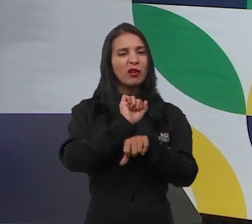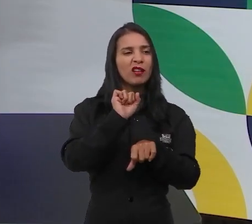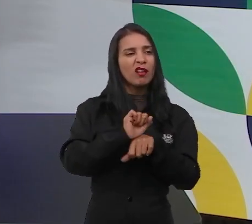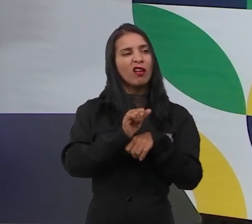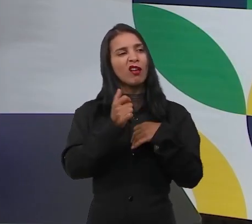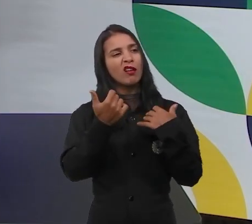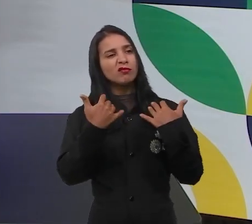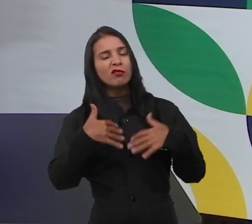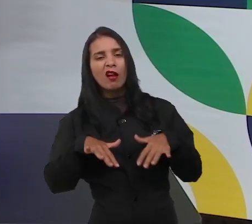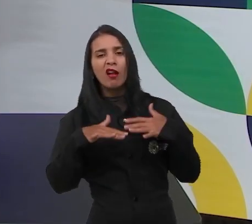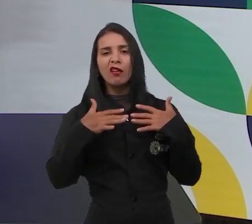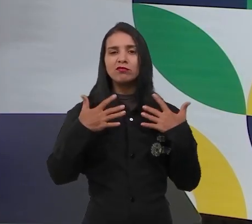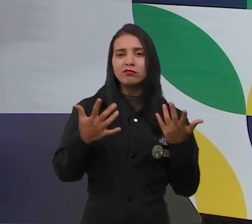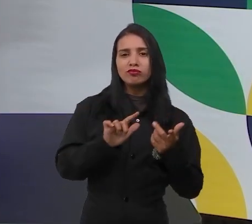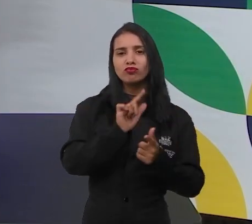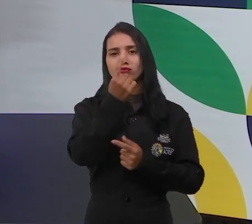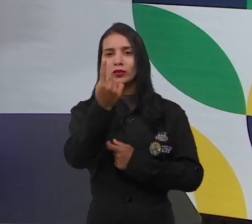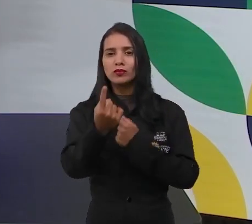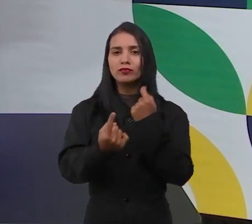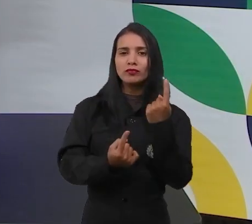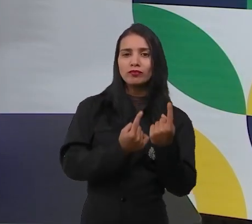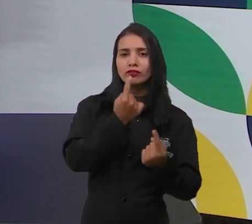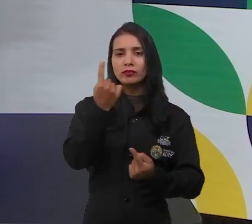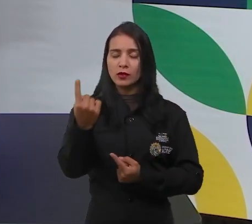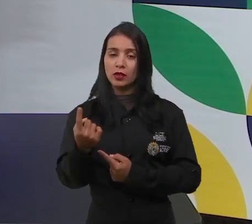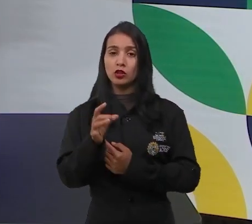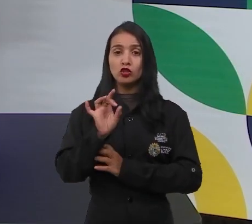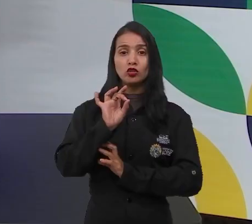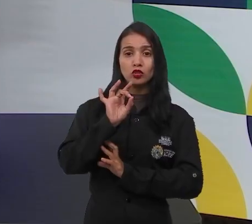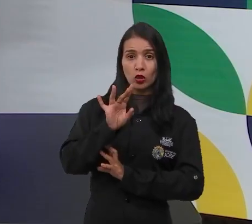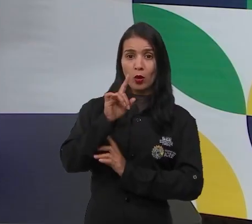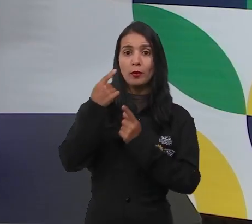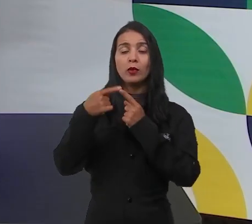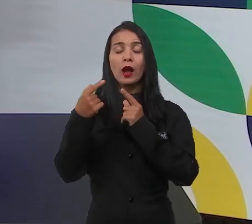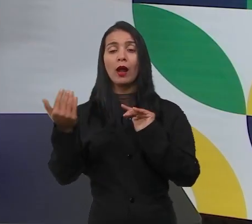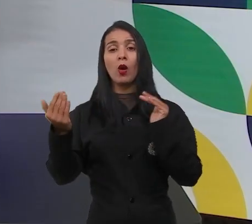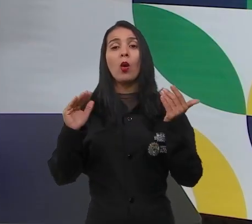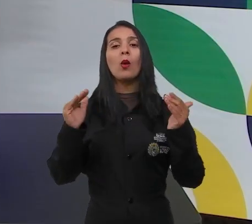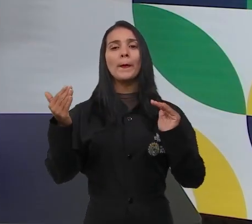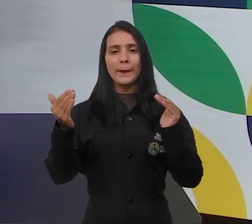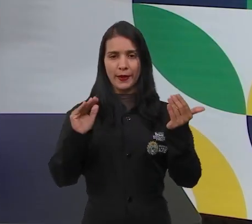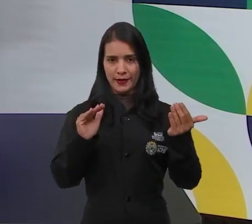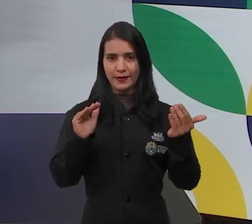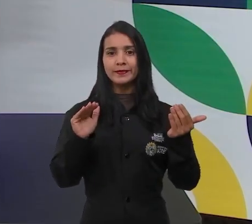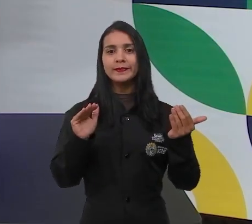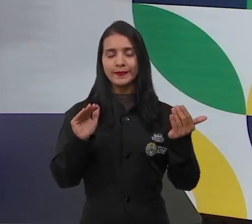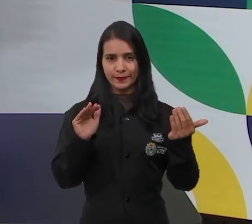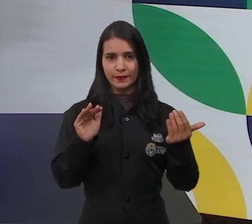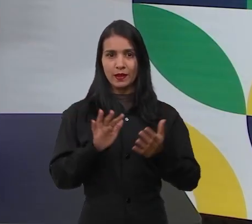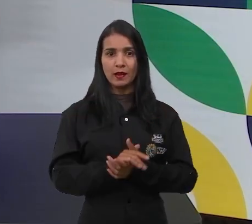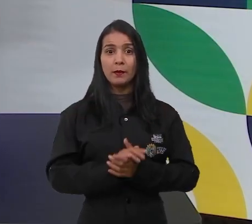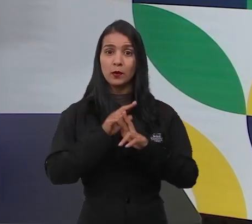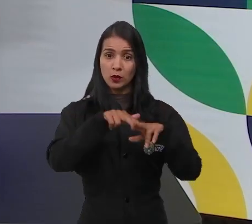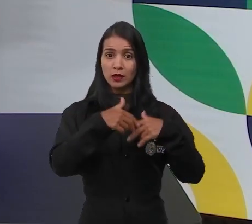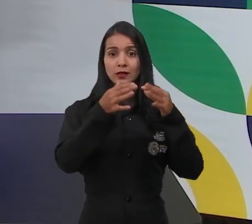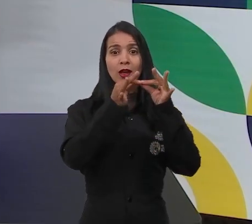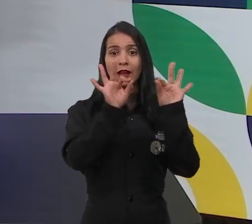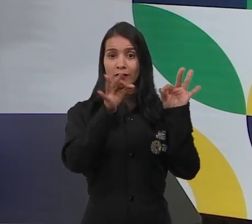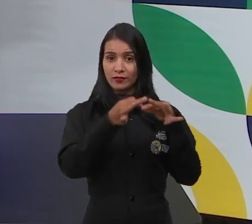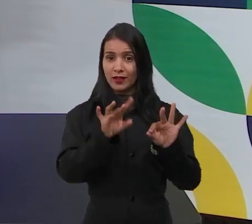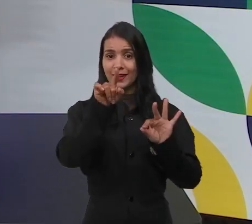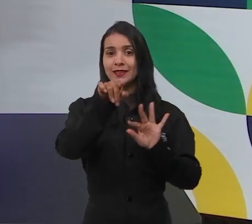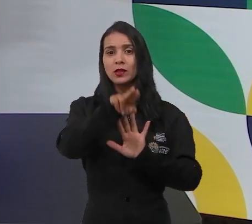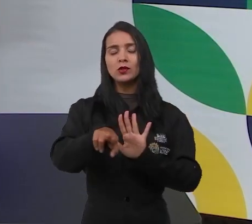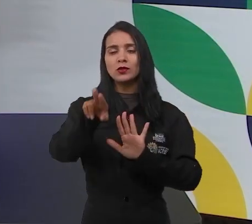quase ninguém, tá bom? Para fazer, ou seja, essa frase, ela foi utilizada no sentido